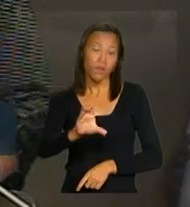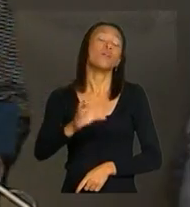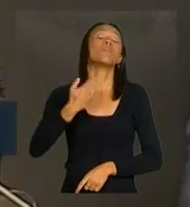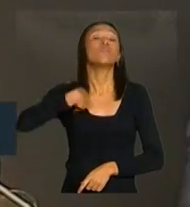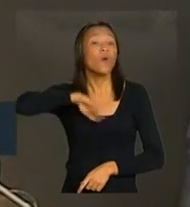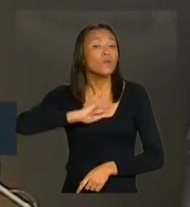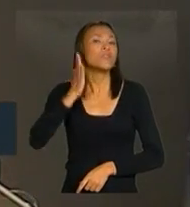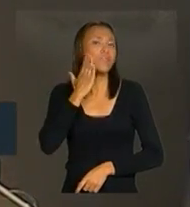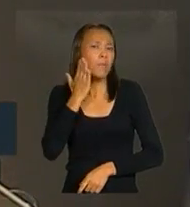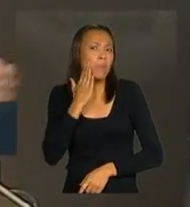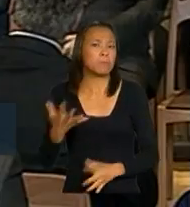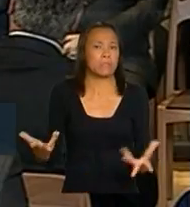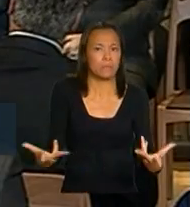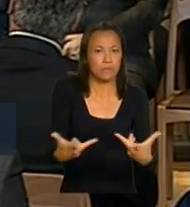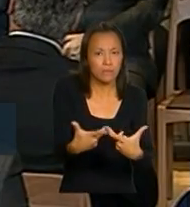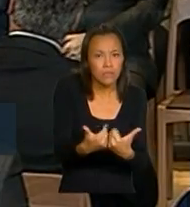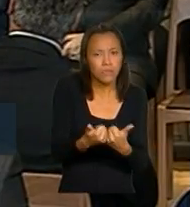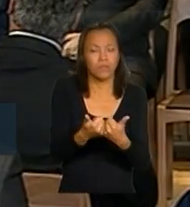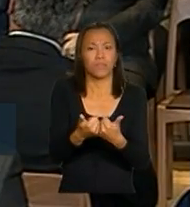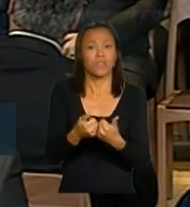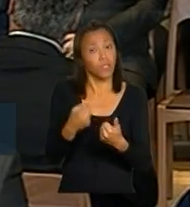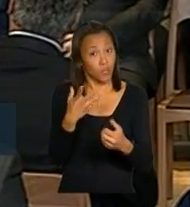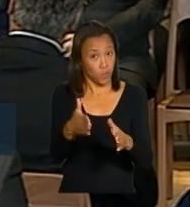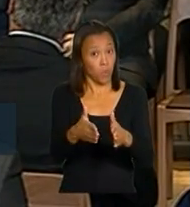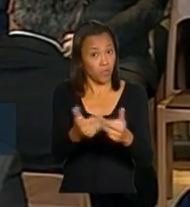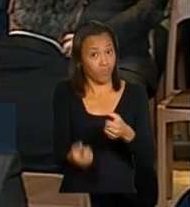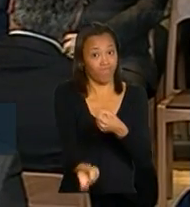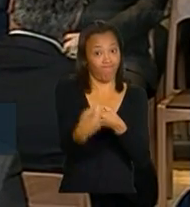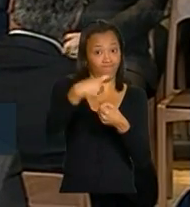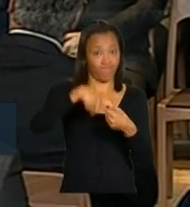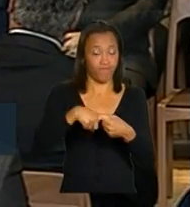essa excelência é que nós procuramos essa parceria.